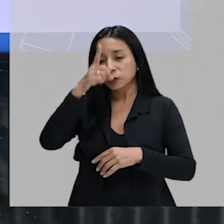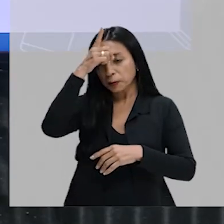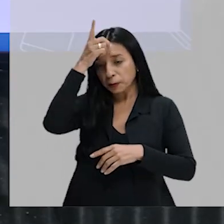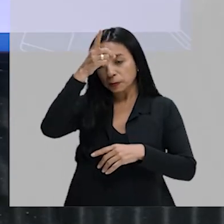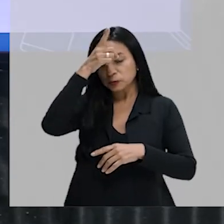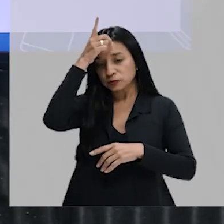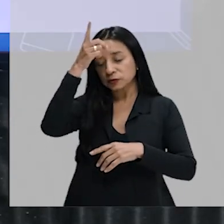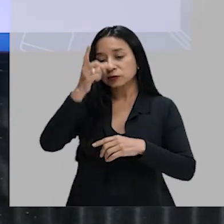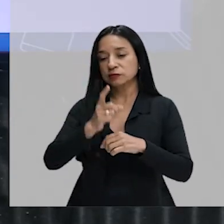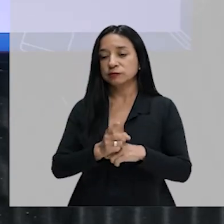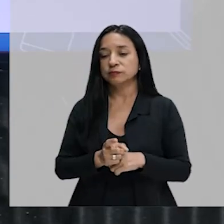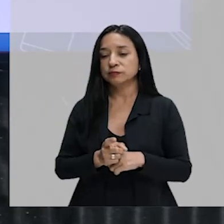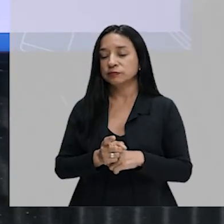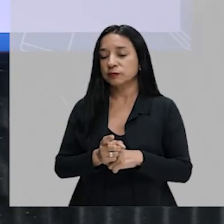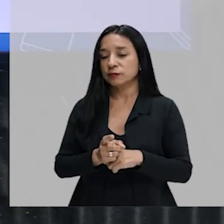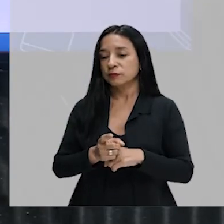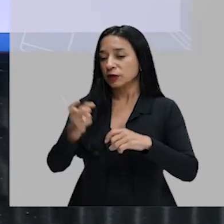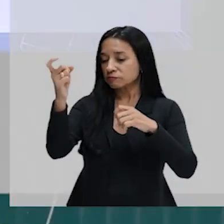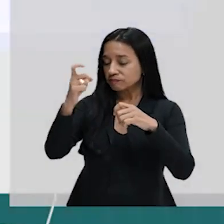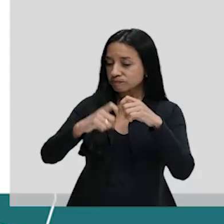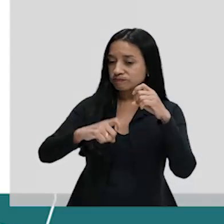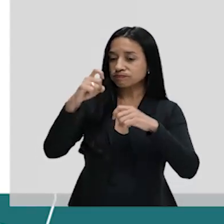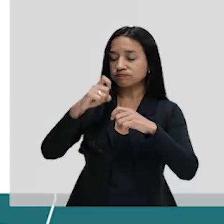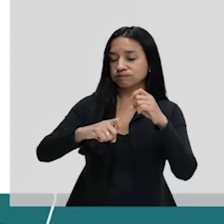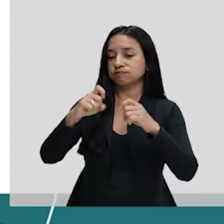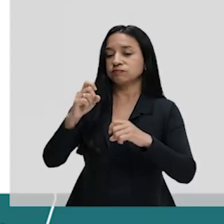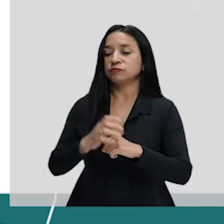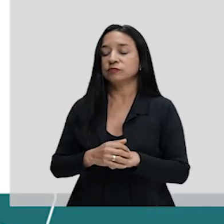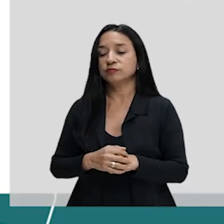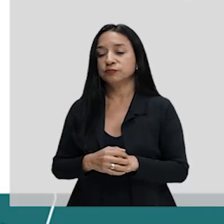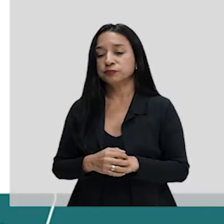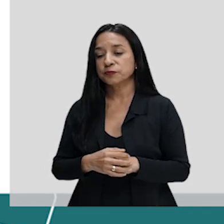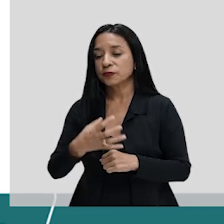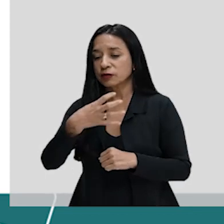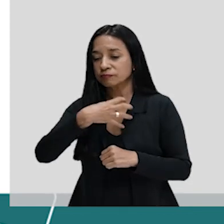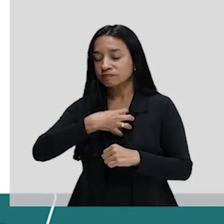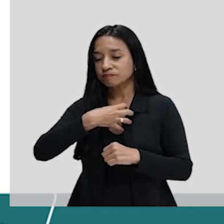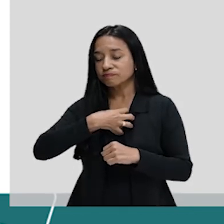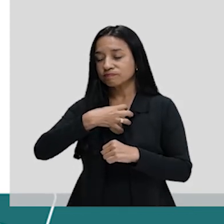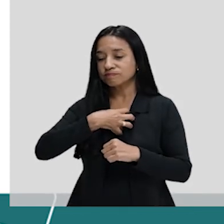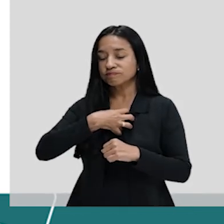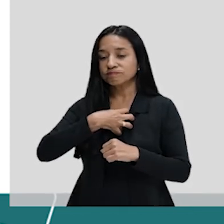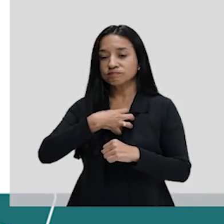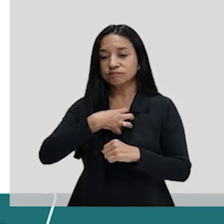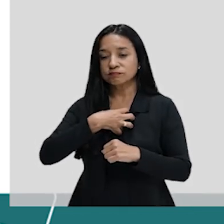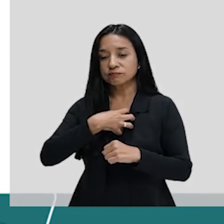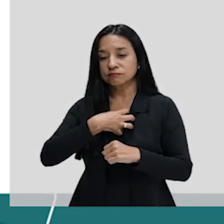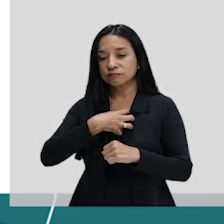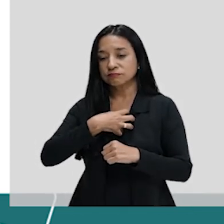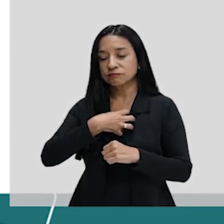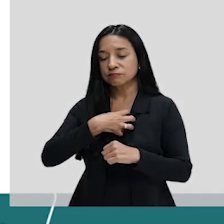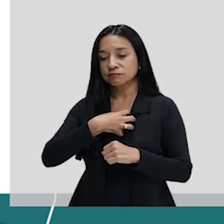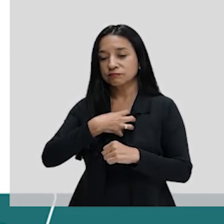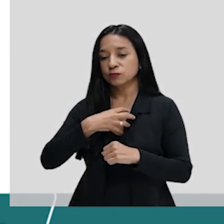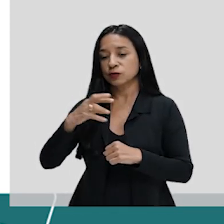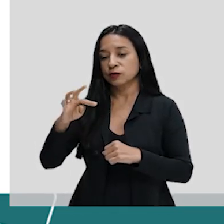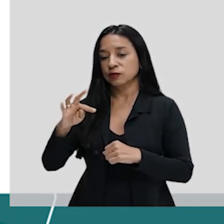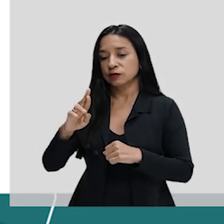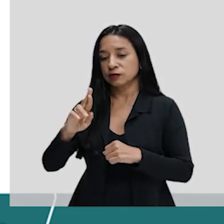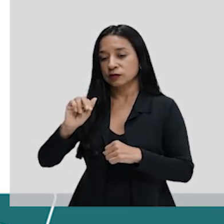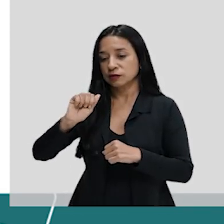no decorrer da aula por que eu estou falando isso. Então, para nós nos aprofundarmos na biodança, eu posso classificar ela como